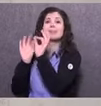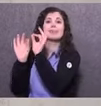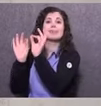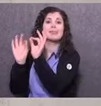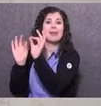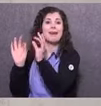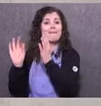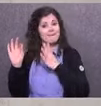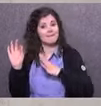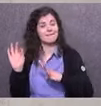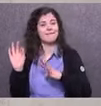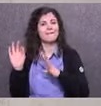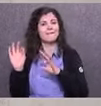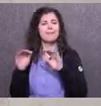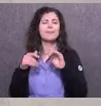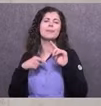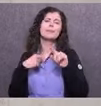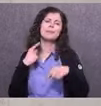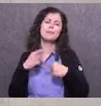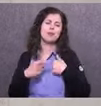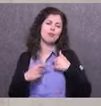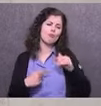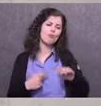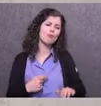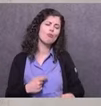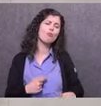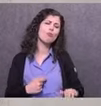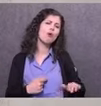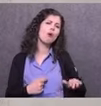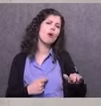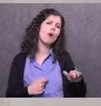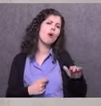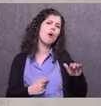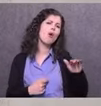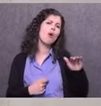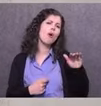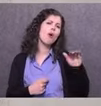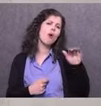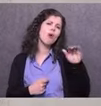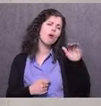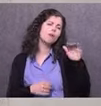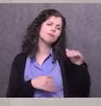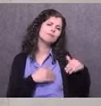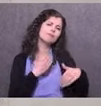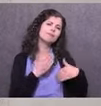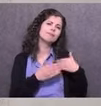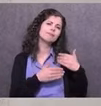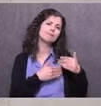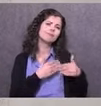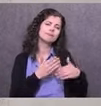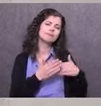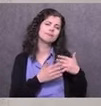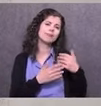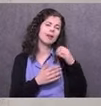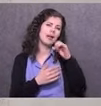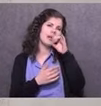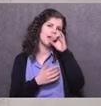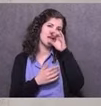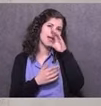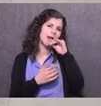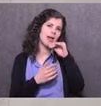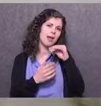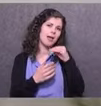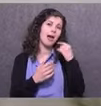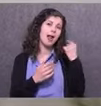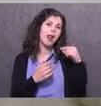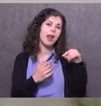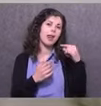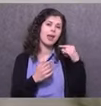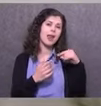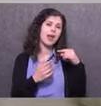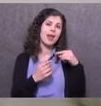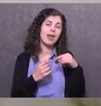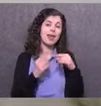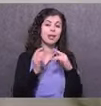Mais tarde, já crescido, tinha comigo uma imagem de Jesus no